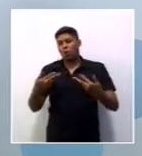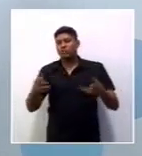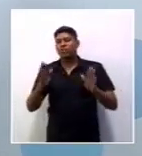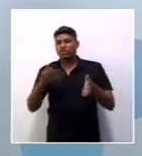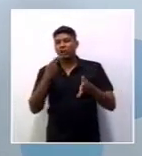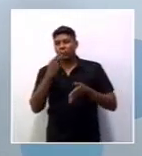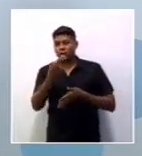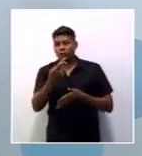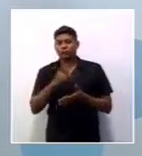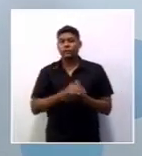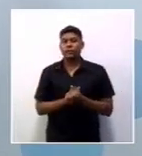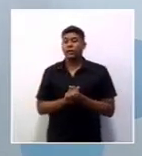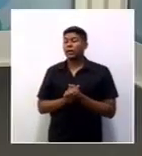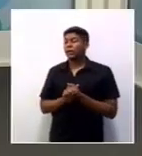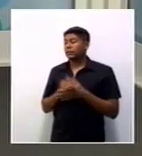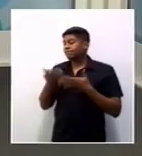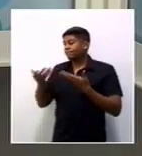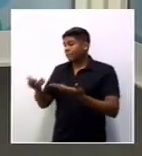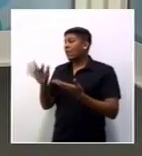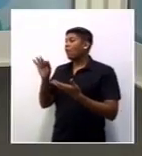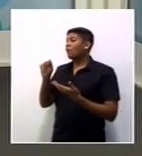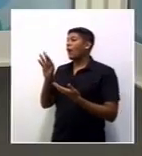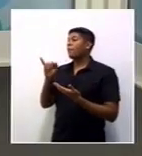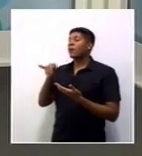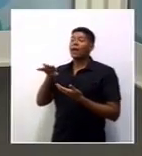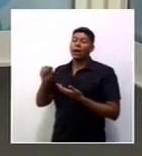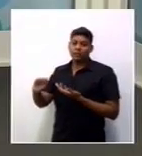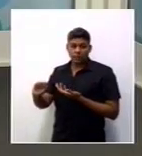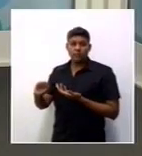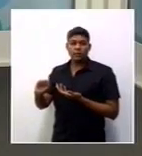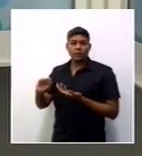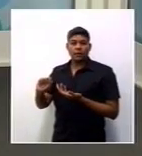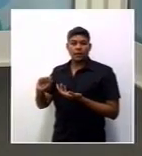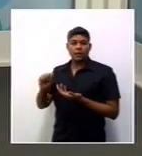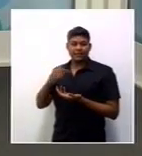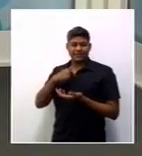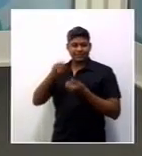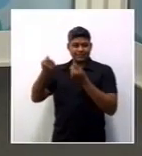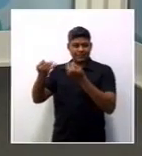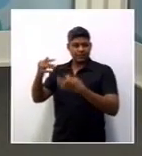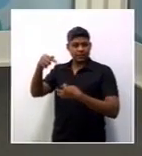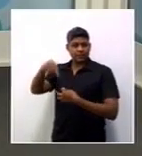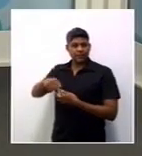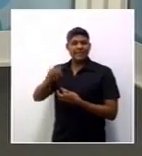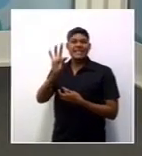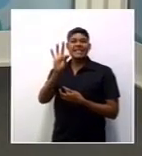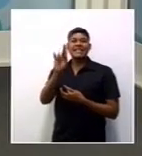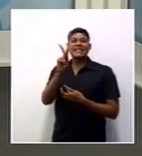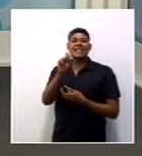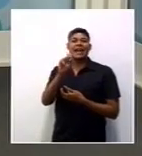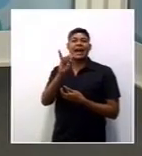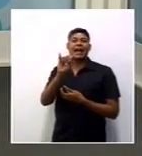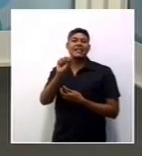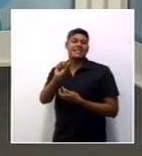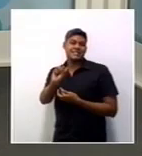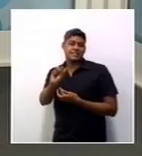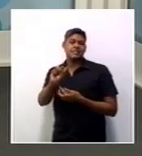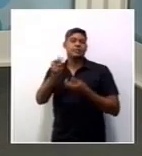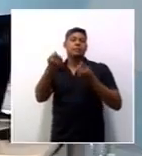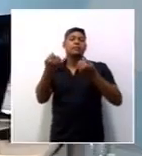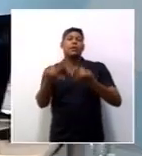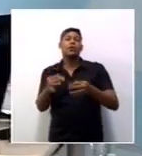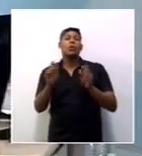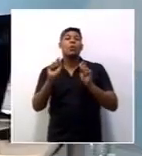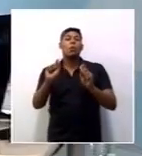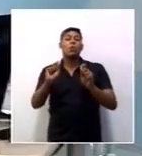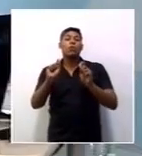mesmo. Fabiana, inclusive, eu queria colocar aqui a posição da Thaís. A Thaís colocou